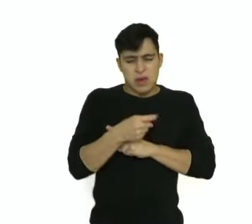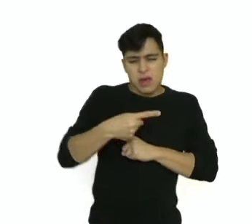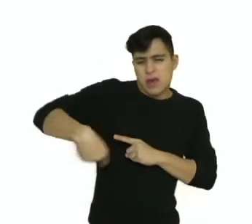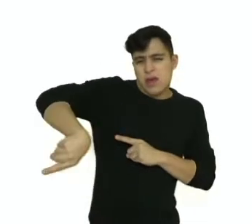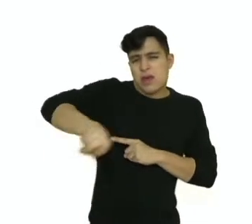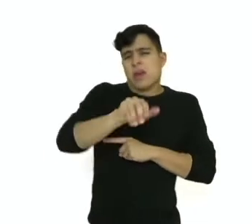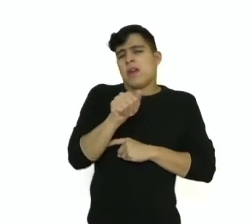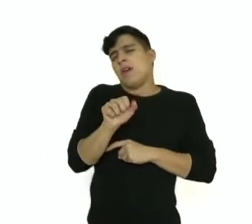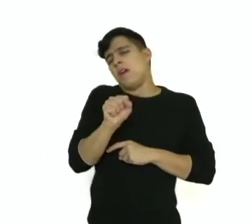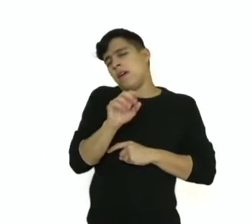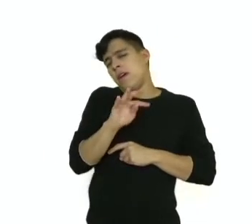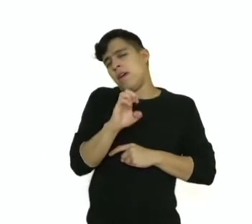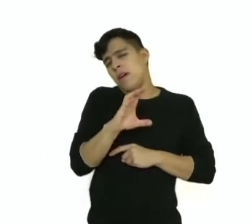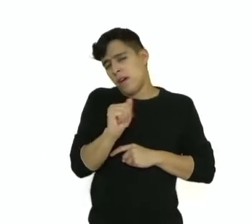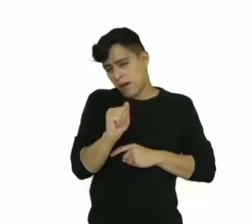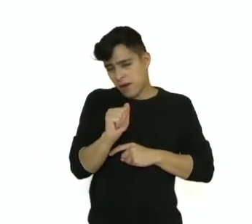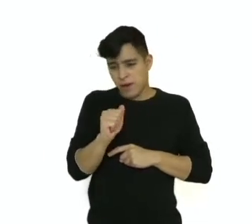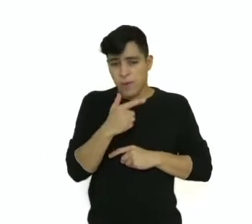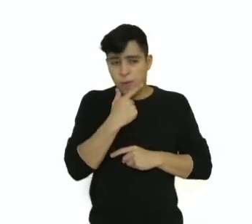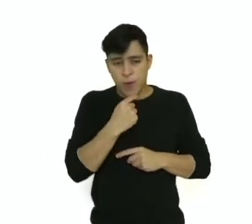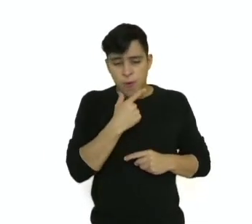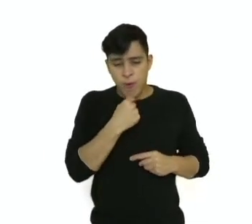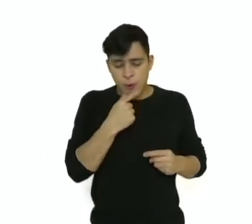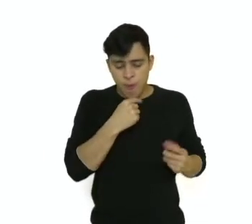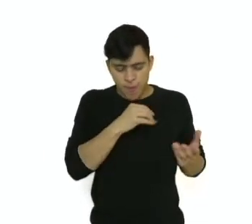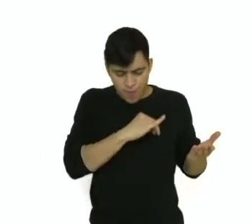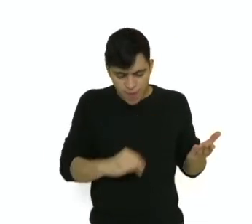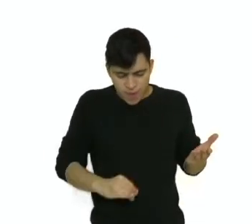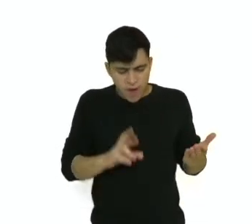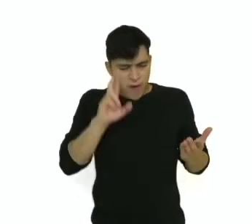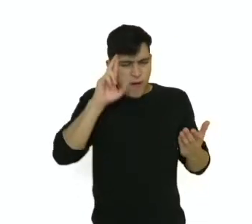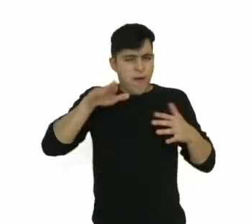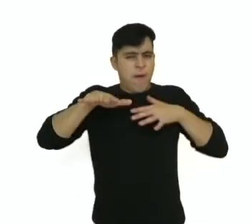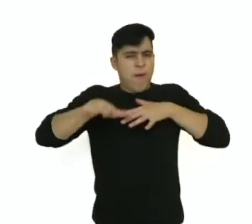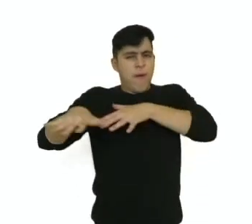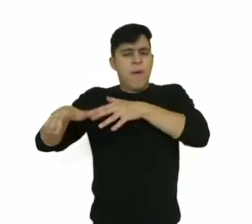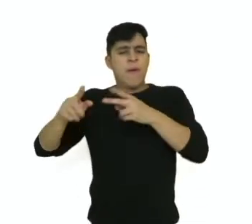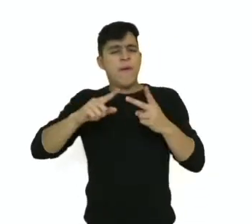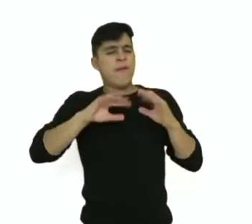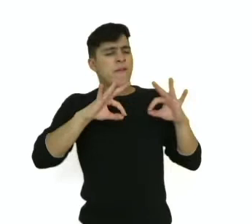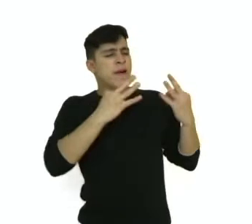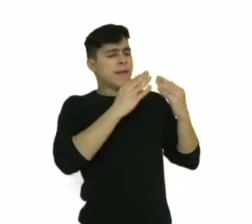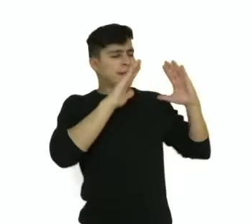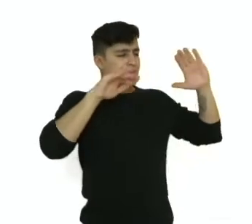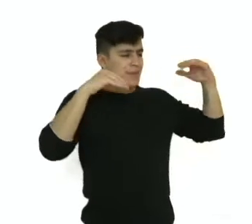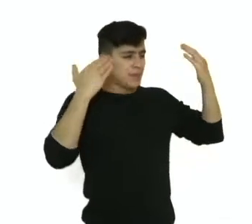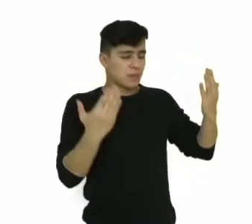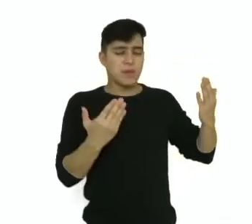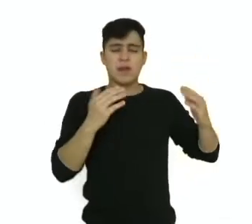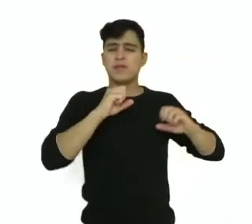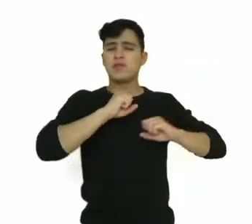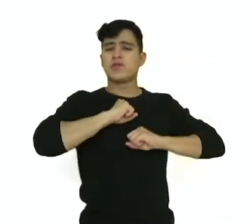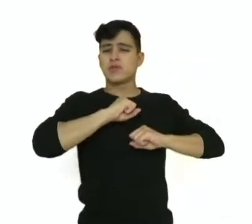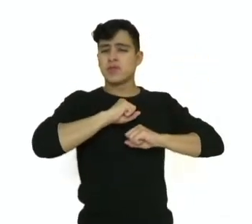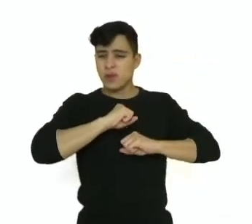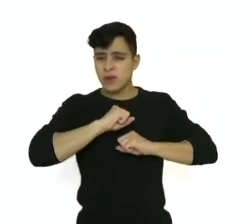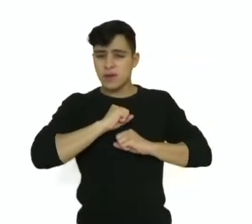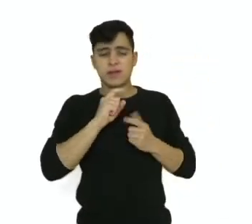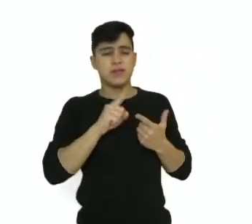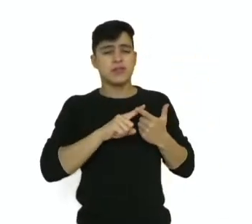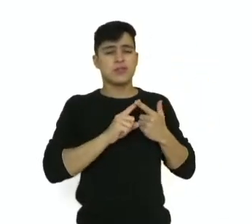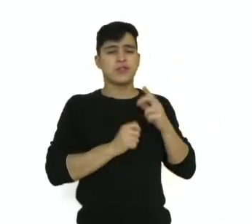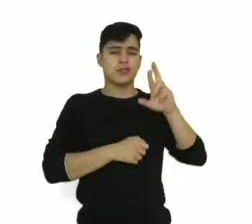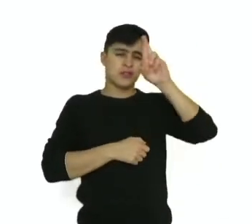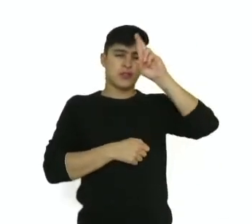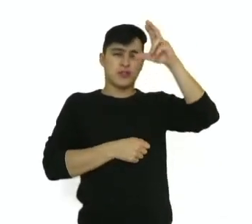Né? O imperador era o chefe do exército. A nobreza era formada por sacerdotes e chefes